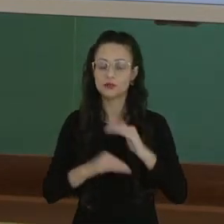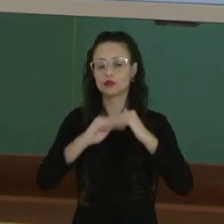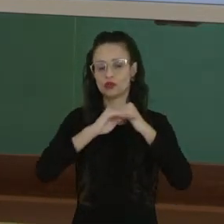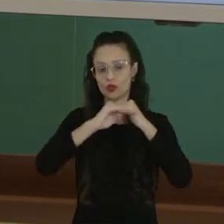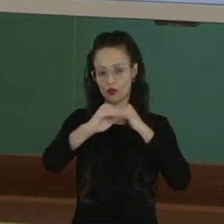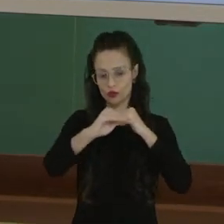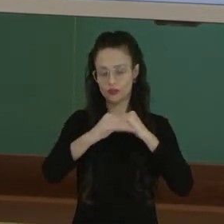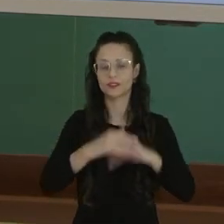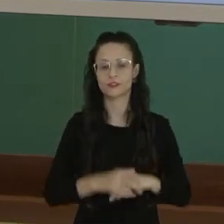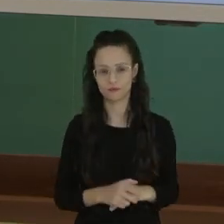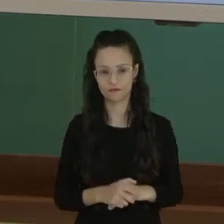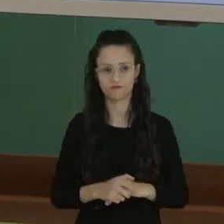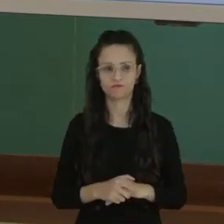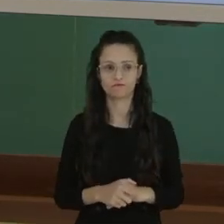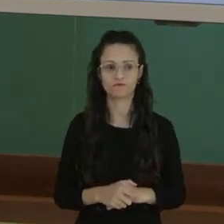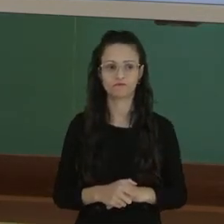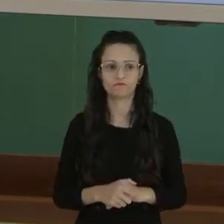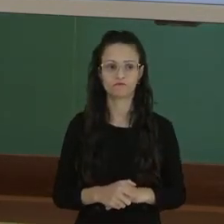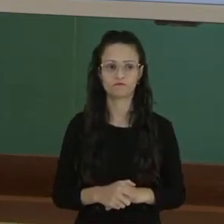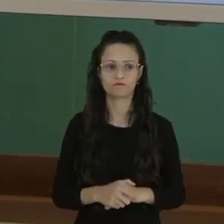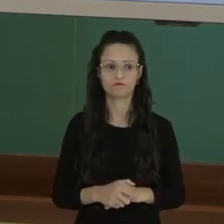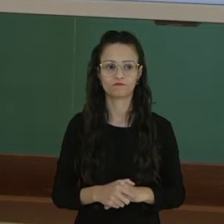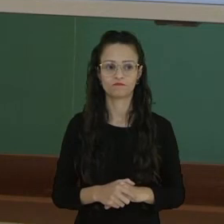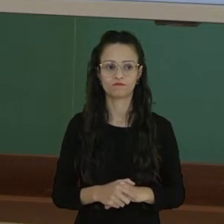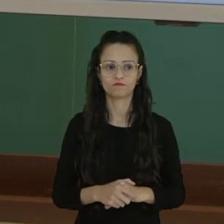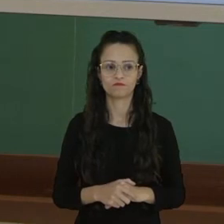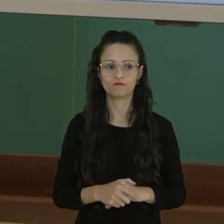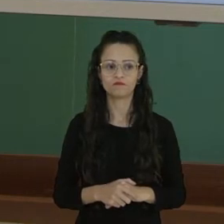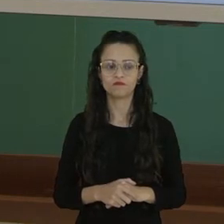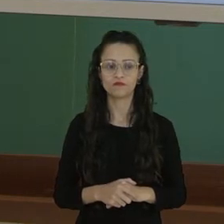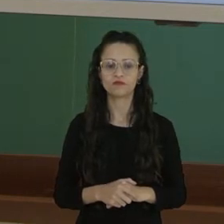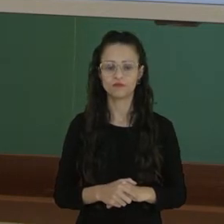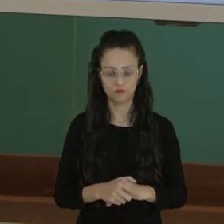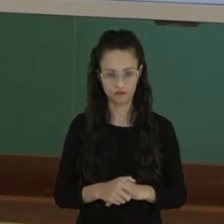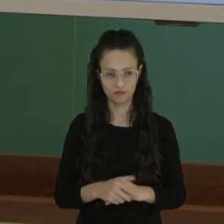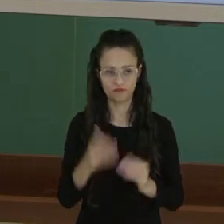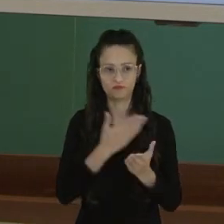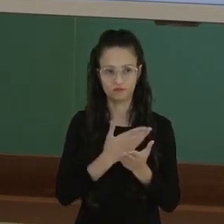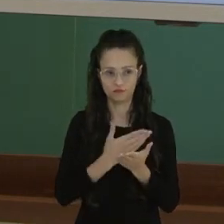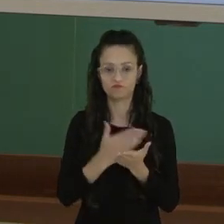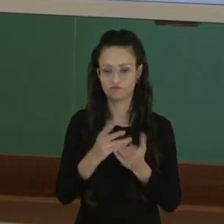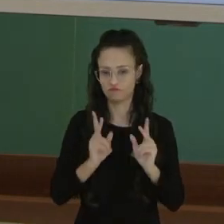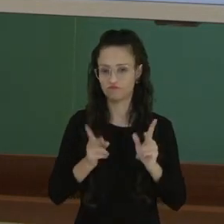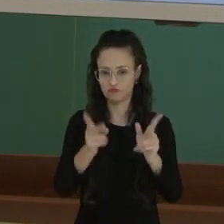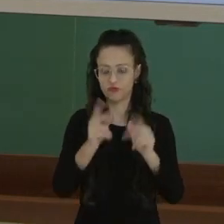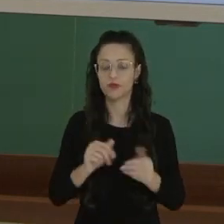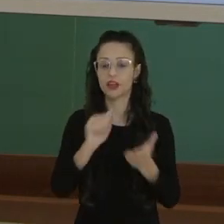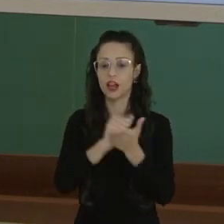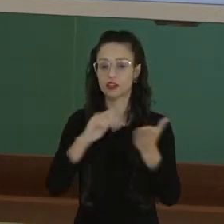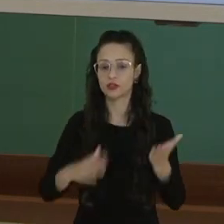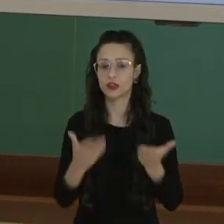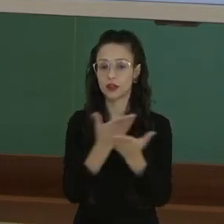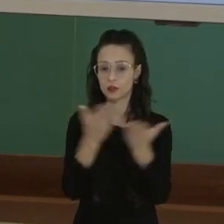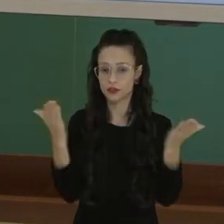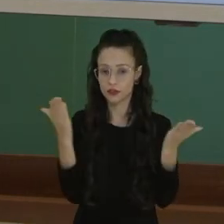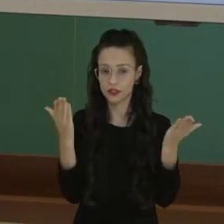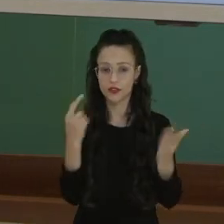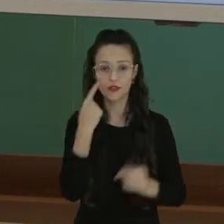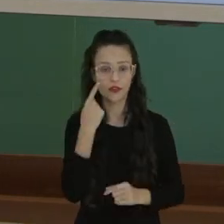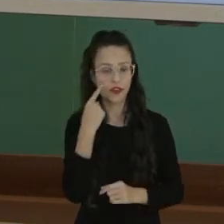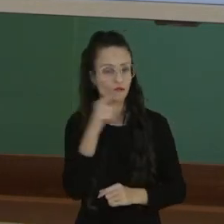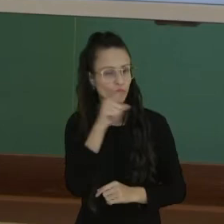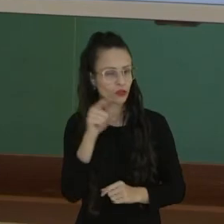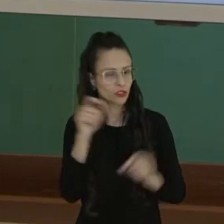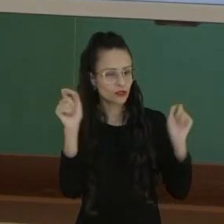conservação, ok? Bem, vamos lá. Uma atividadezinha para vocês poderem ver se vocês